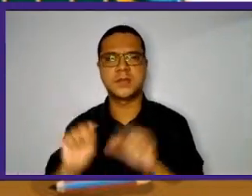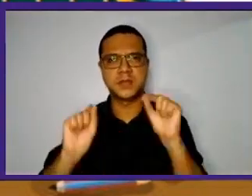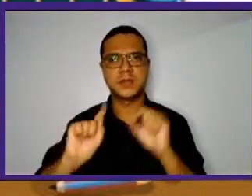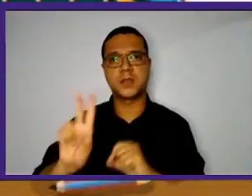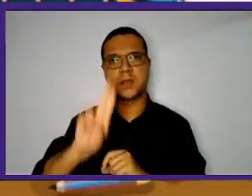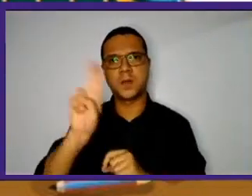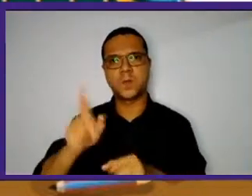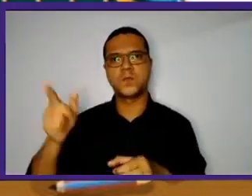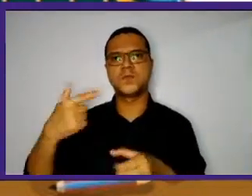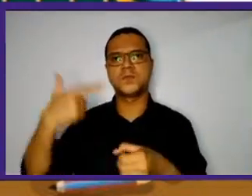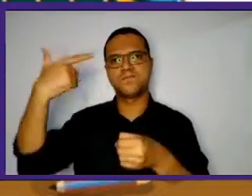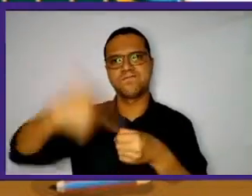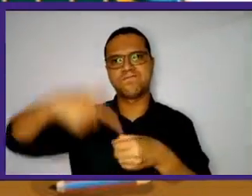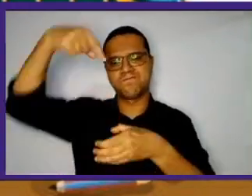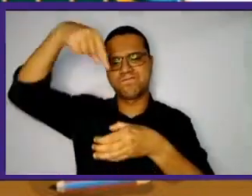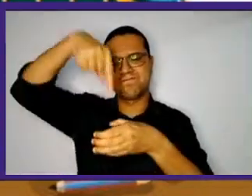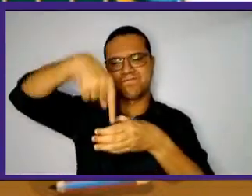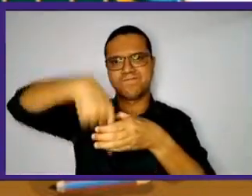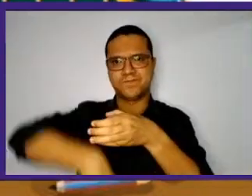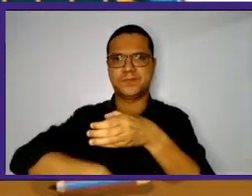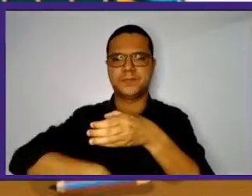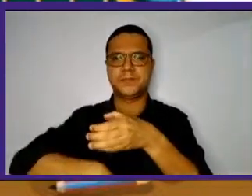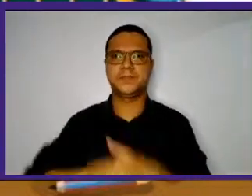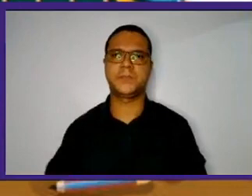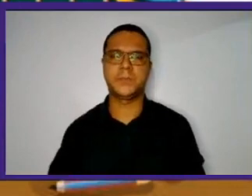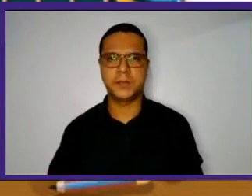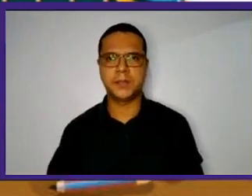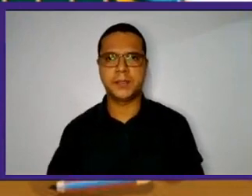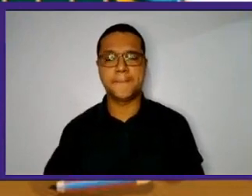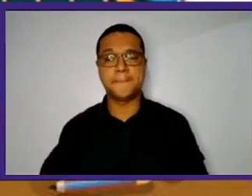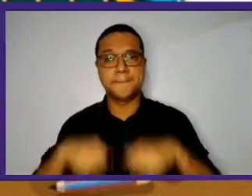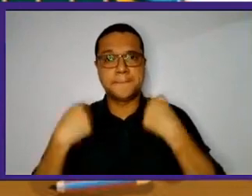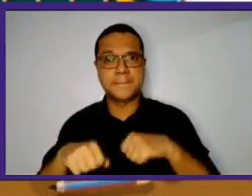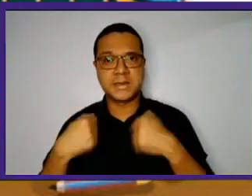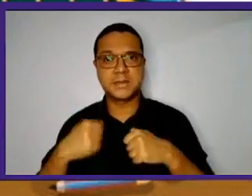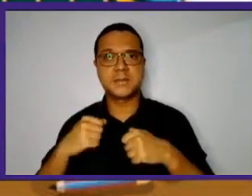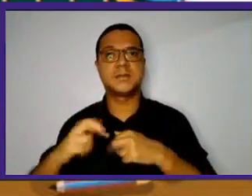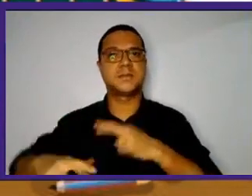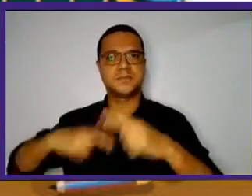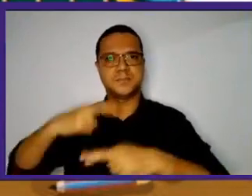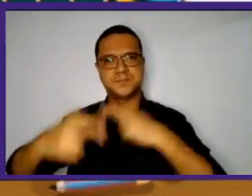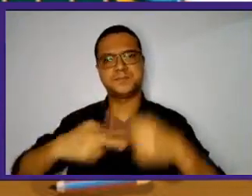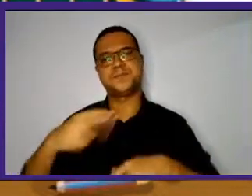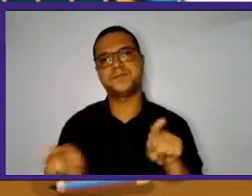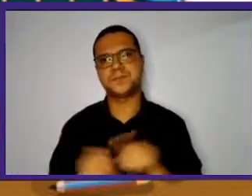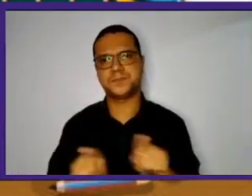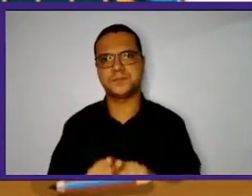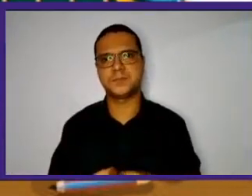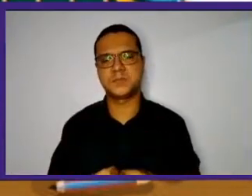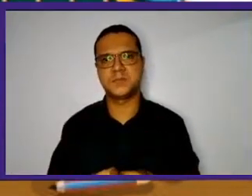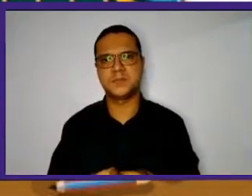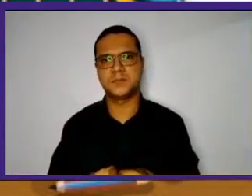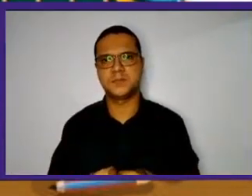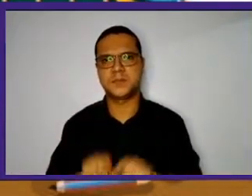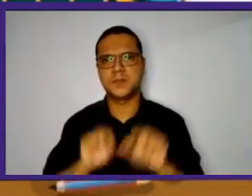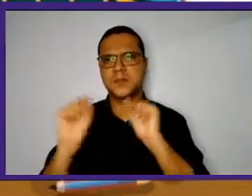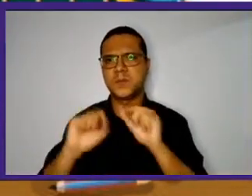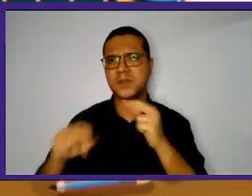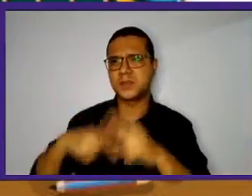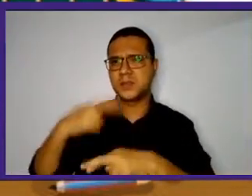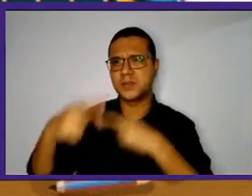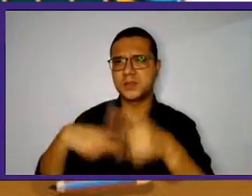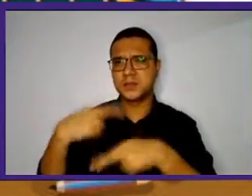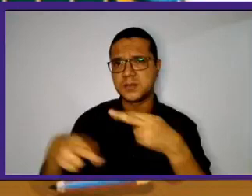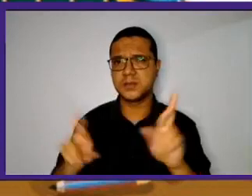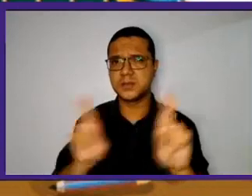de forma racional e principalmente primordial, reciclar. Mas o que é que reciclar tem a